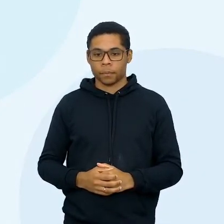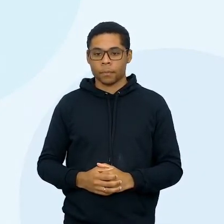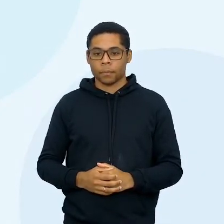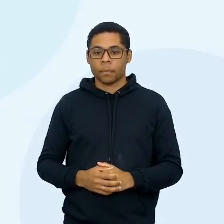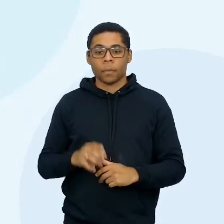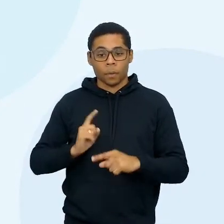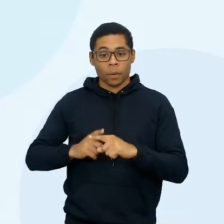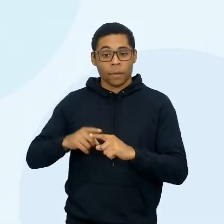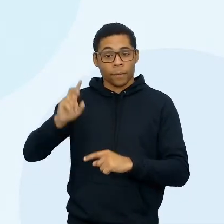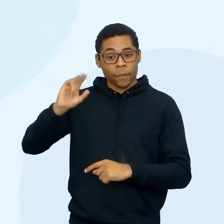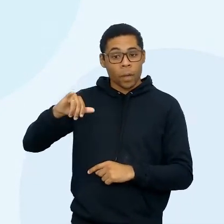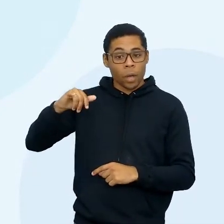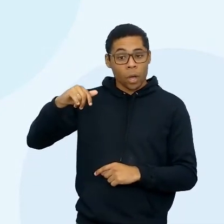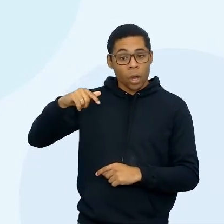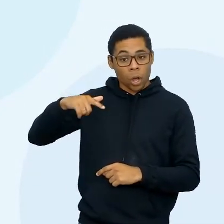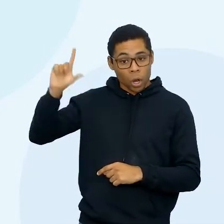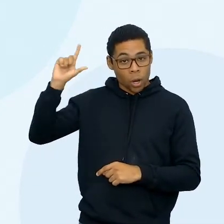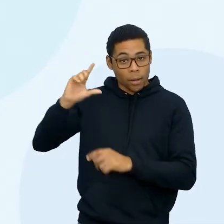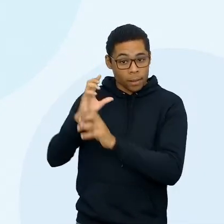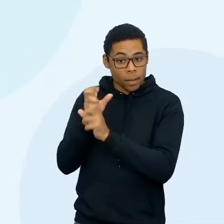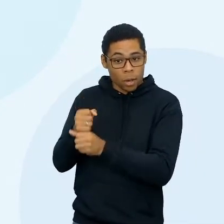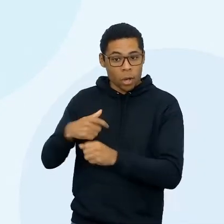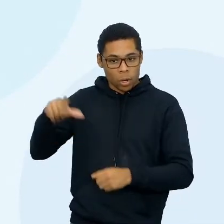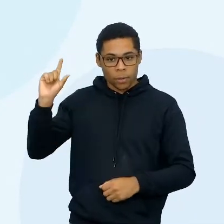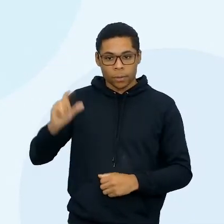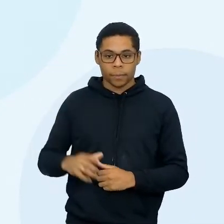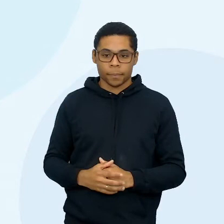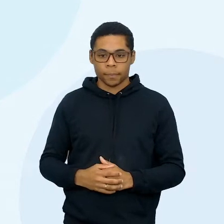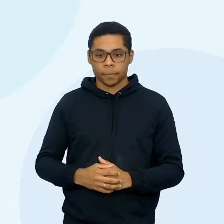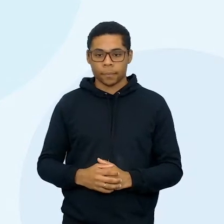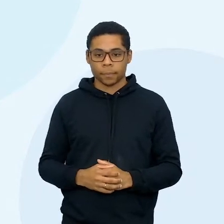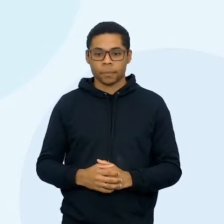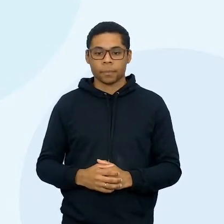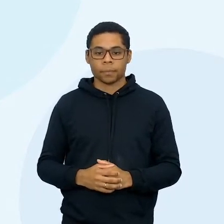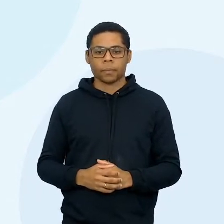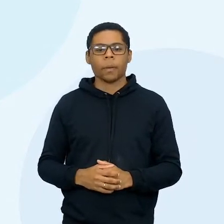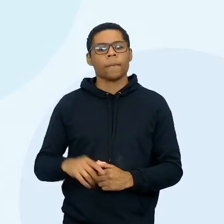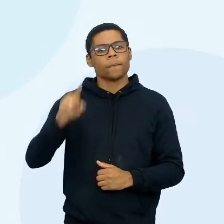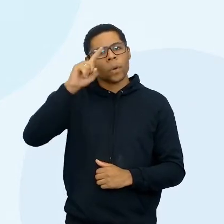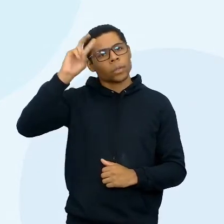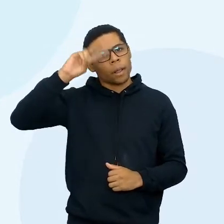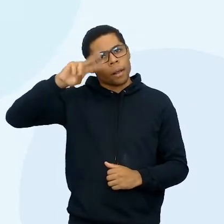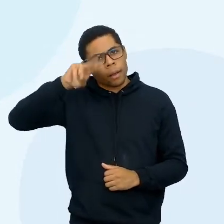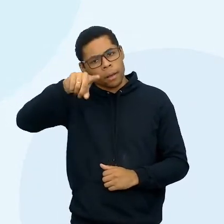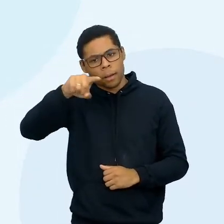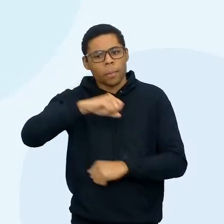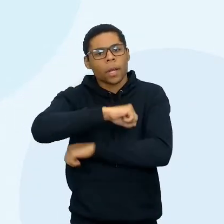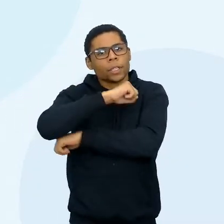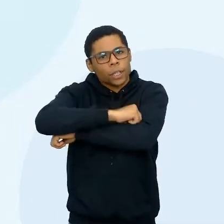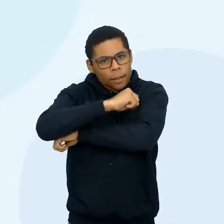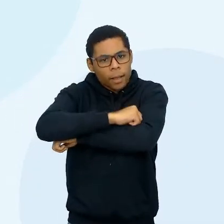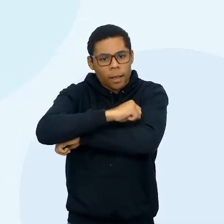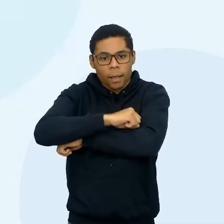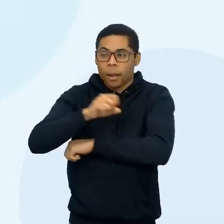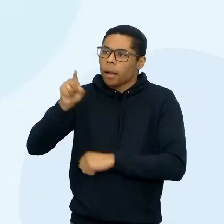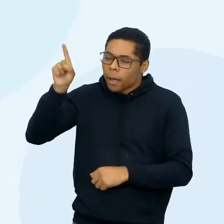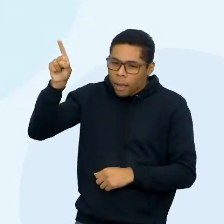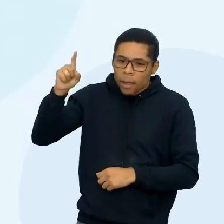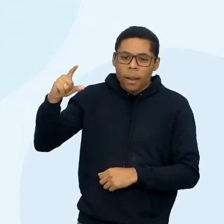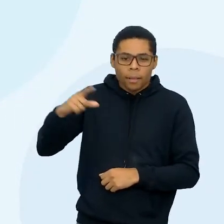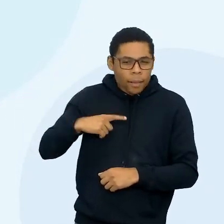porque a gente vai fazer um outro cálculo aqui. Você lembra que a janela que a gente tem que deixar, ela tem